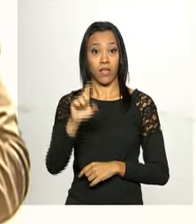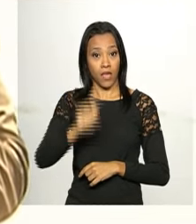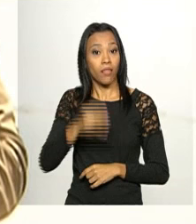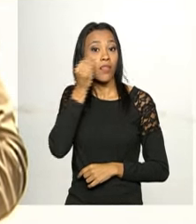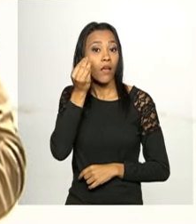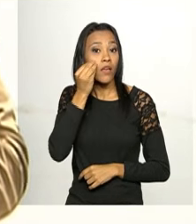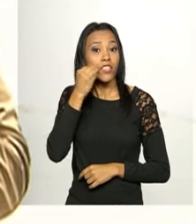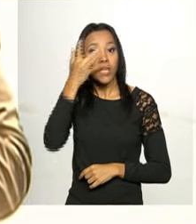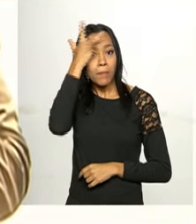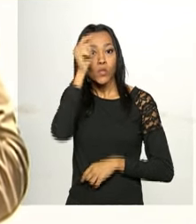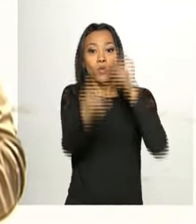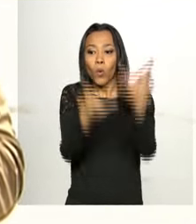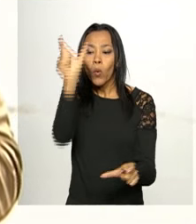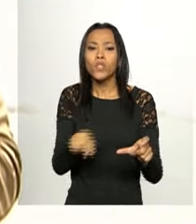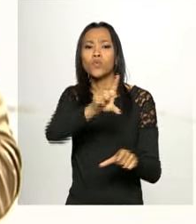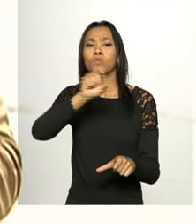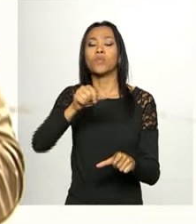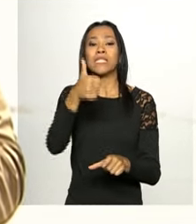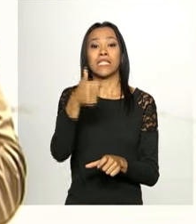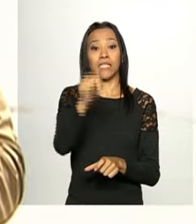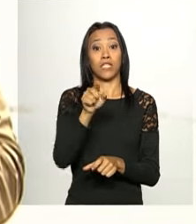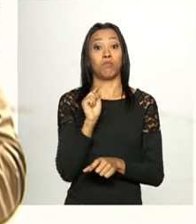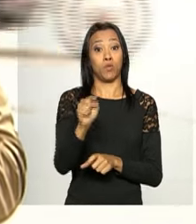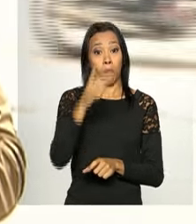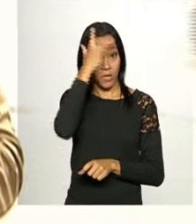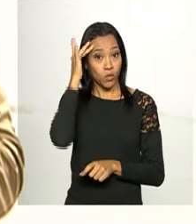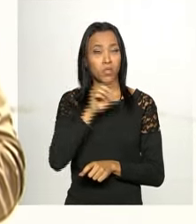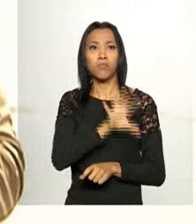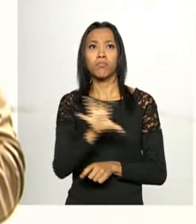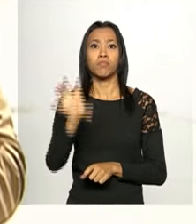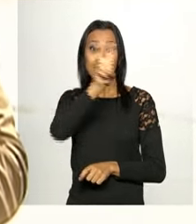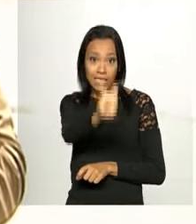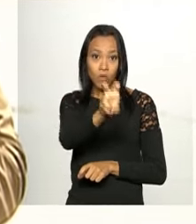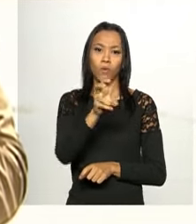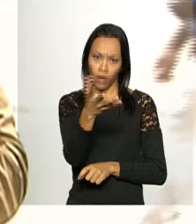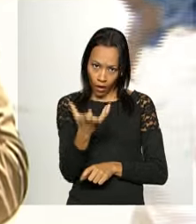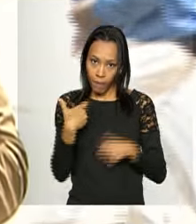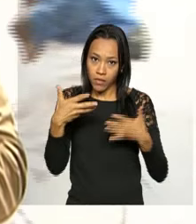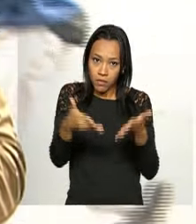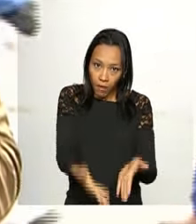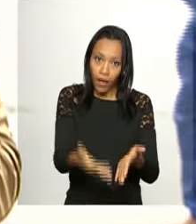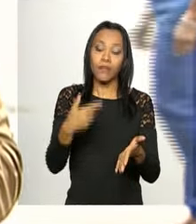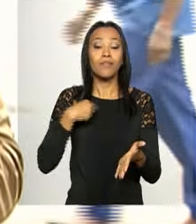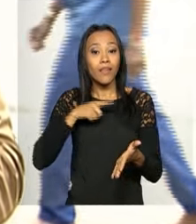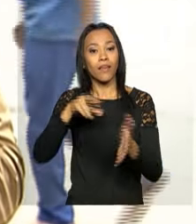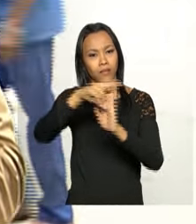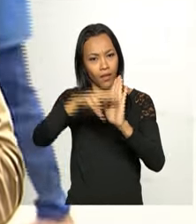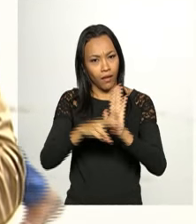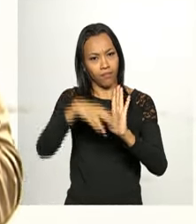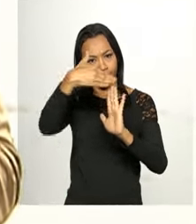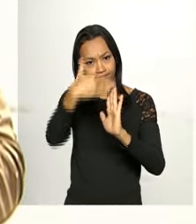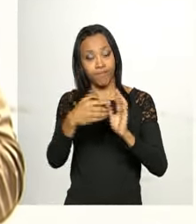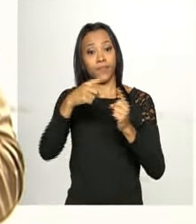recrutados 17.000 voluntários nas cinco regiões do país. Quem quiser se candidatar deve se enquadrar em três faixas